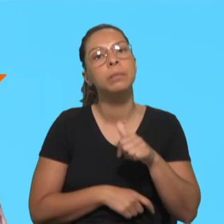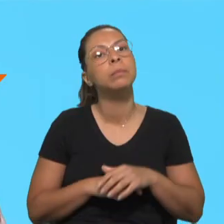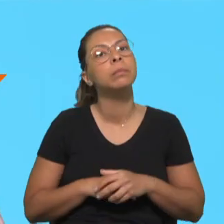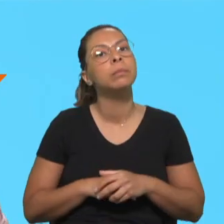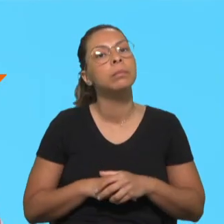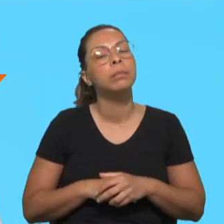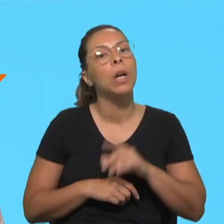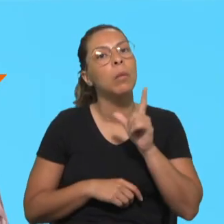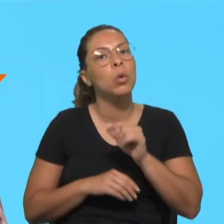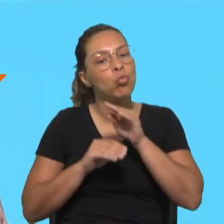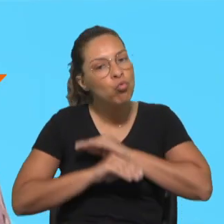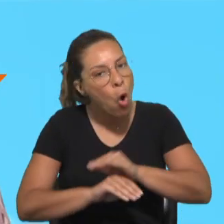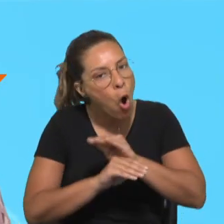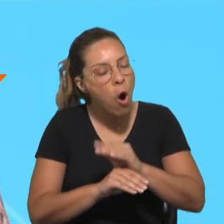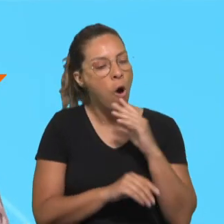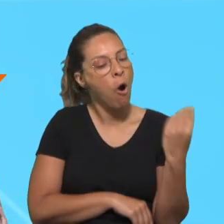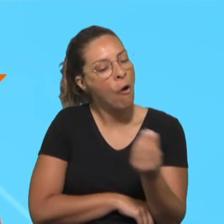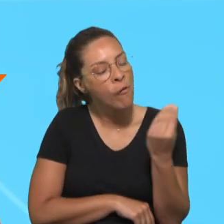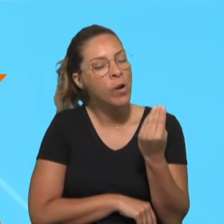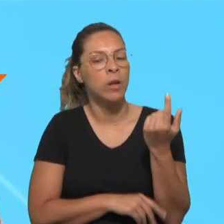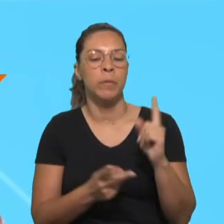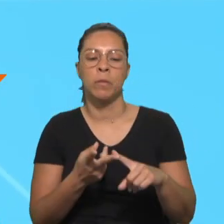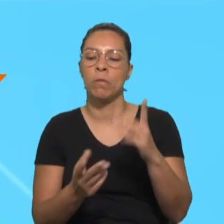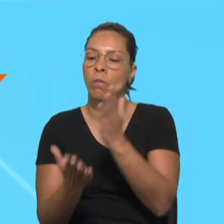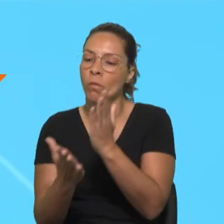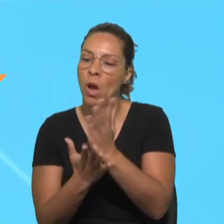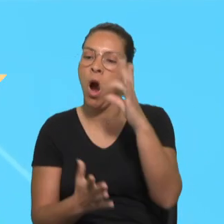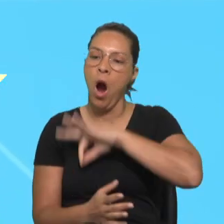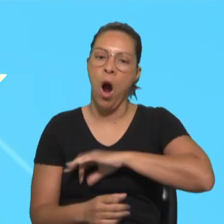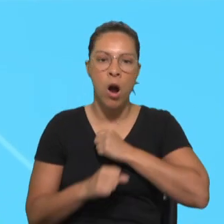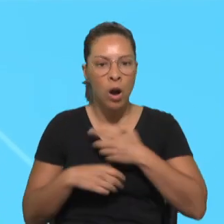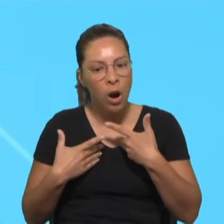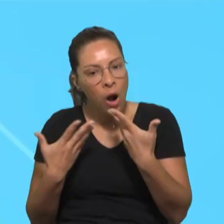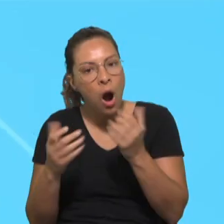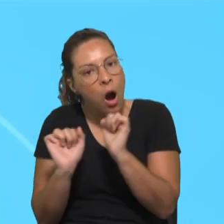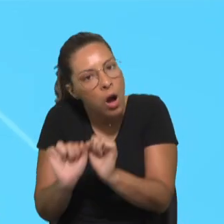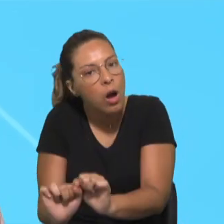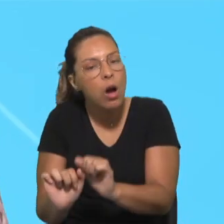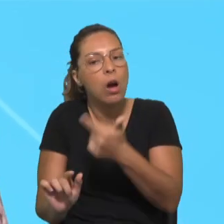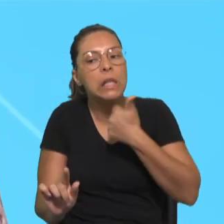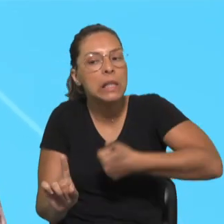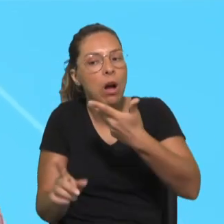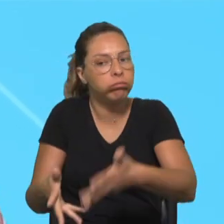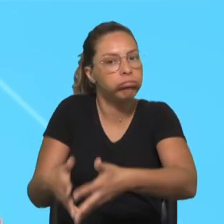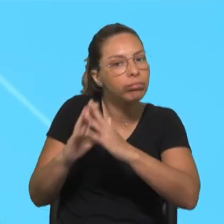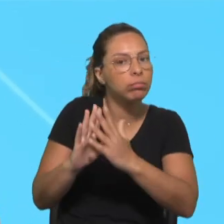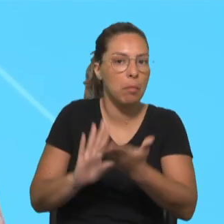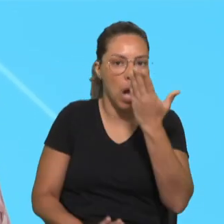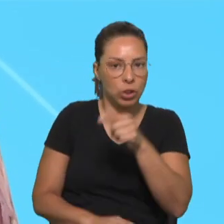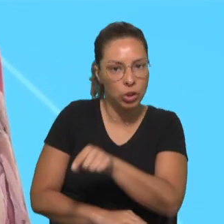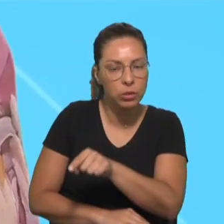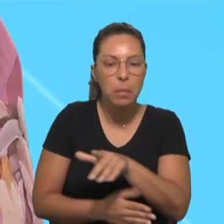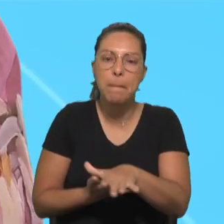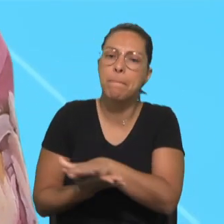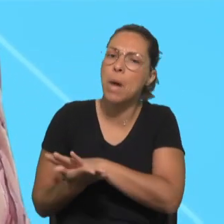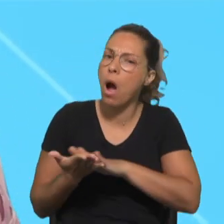jovens, na formação dos jovens, uma escola profissional, por isso também na educação e na formação, que foi um dos pilares que esteve na base de toda a